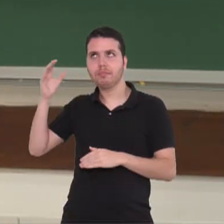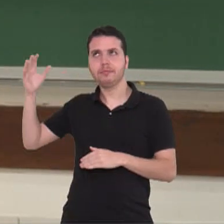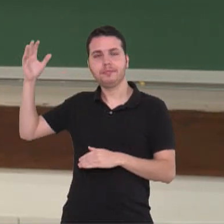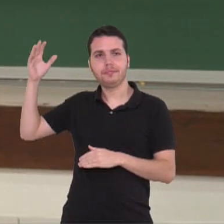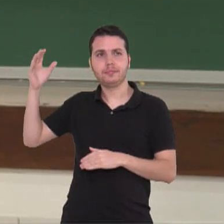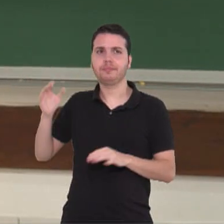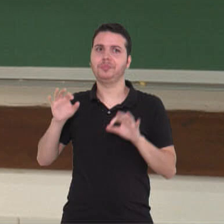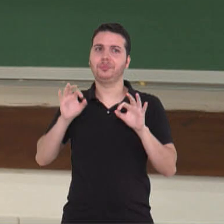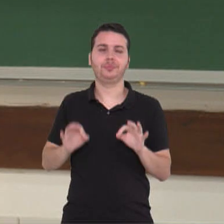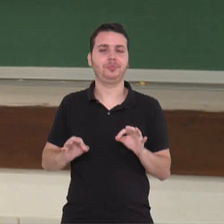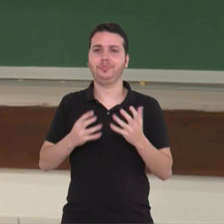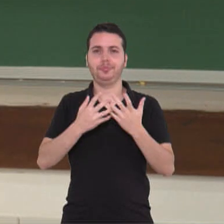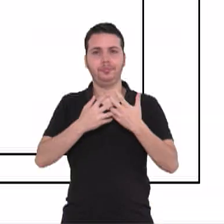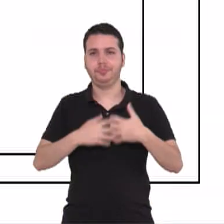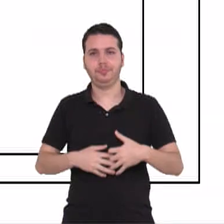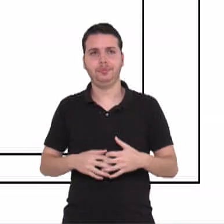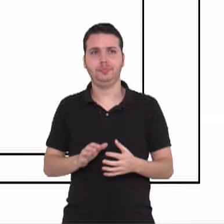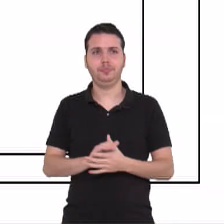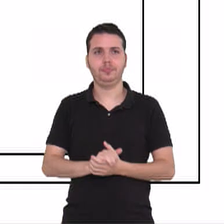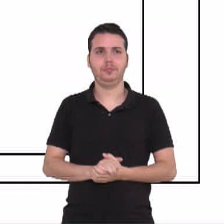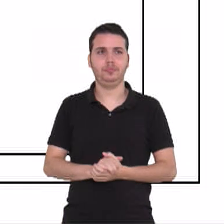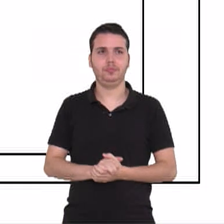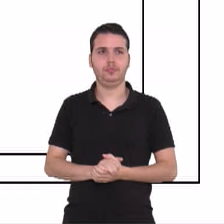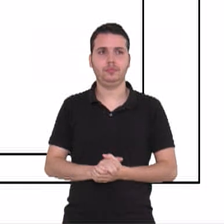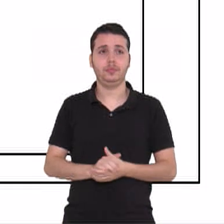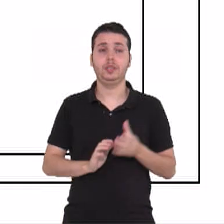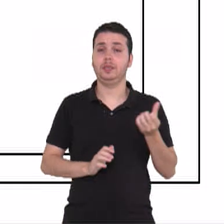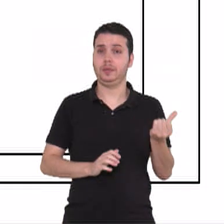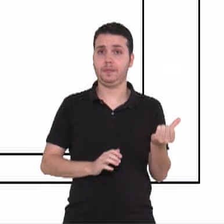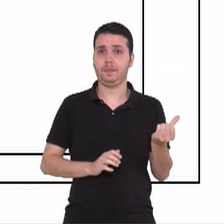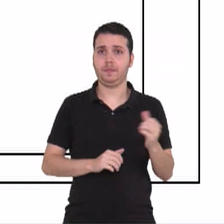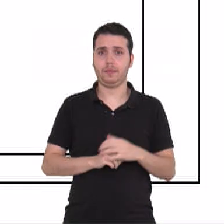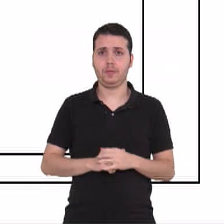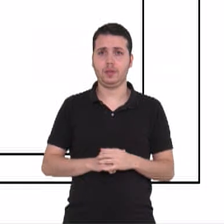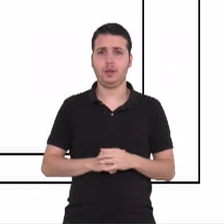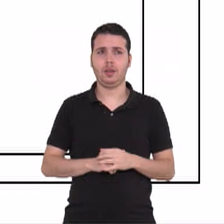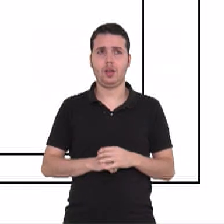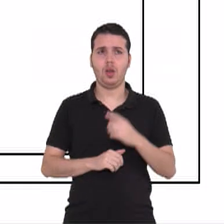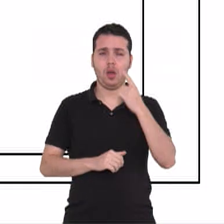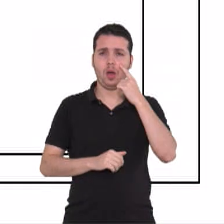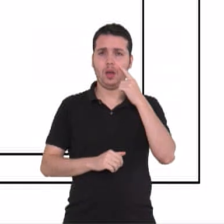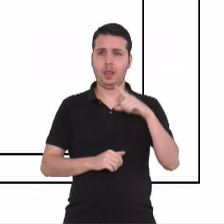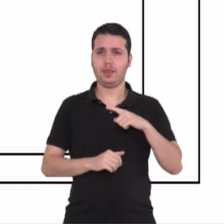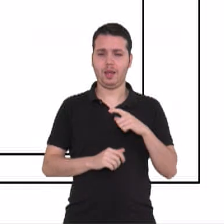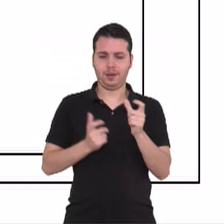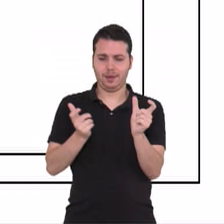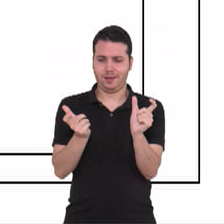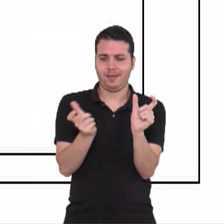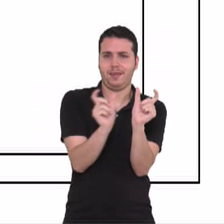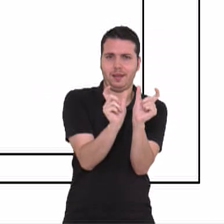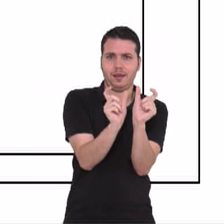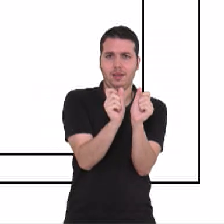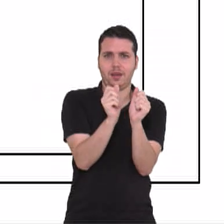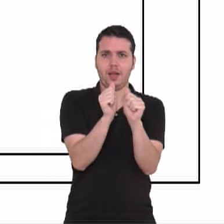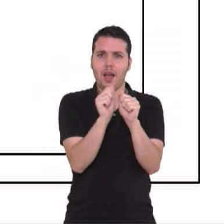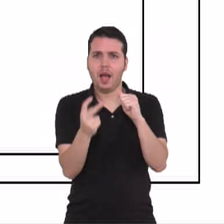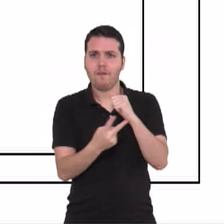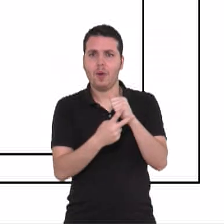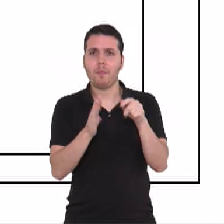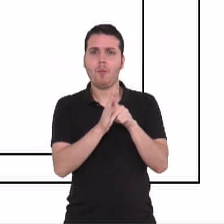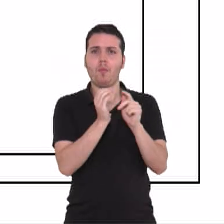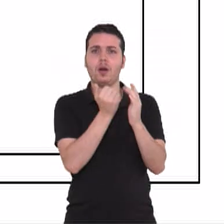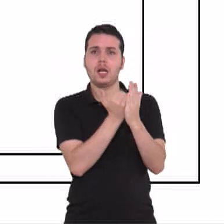não funciona. Então, a linha número 6. Retire da tira um adjunto adverbial de intensidade e de